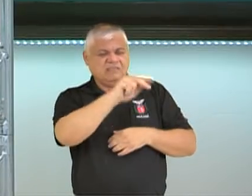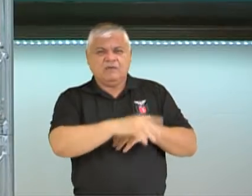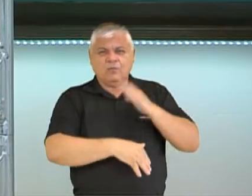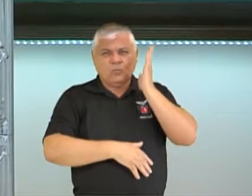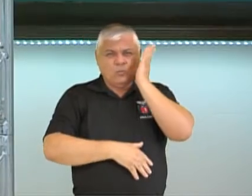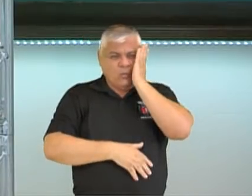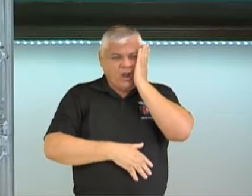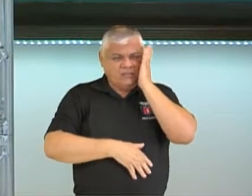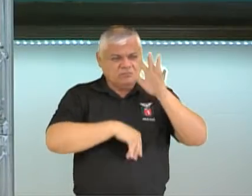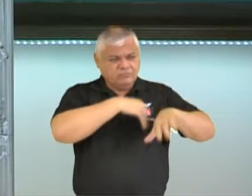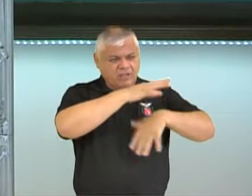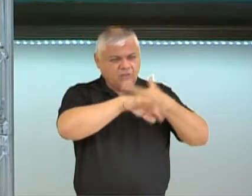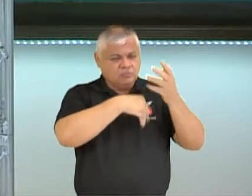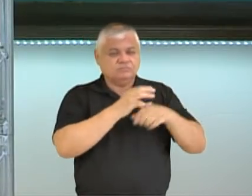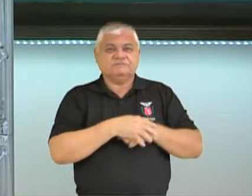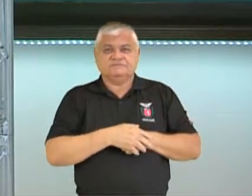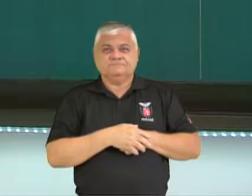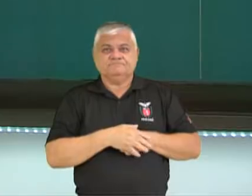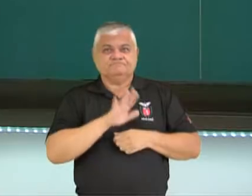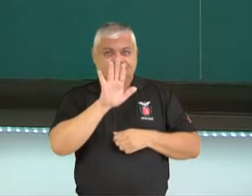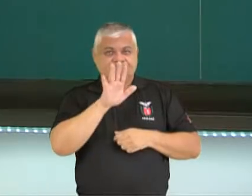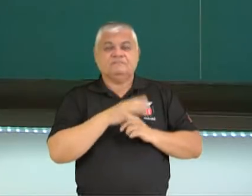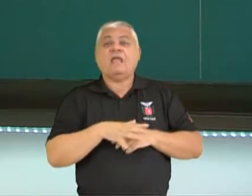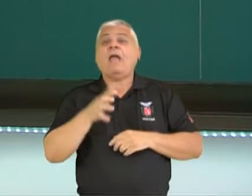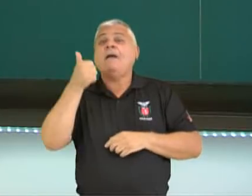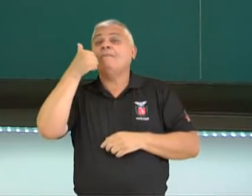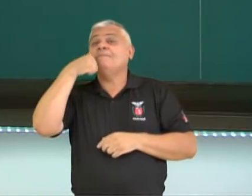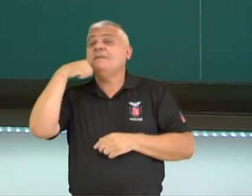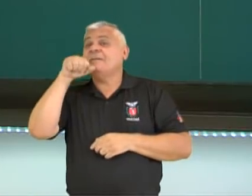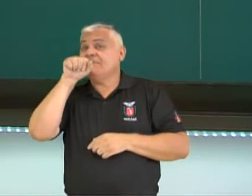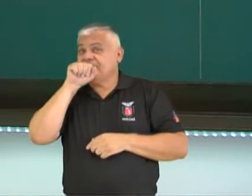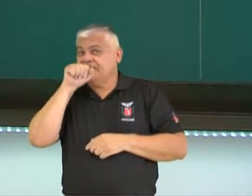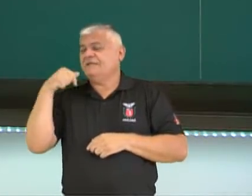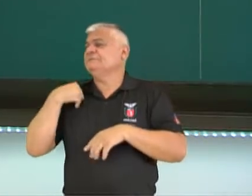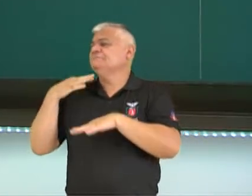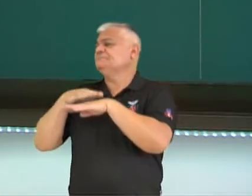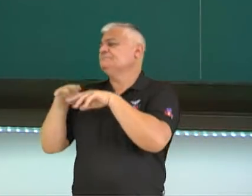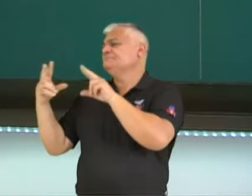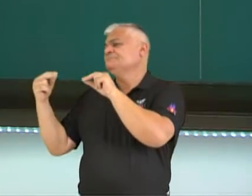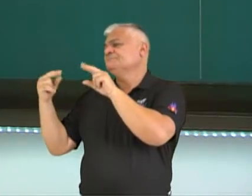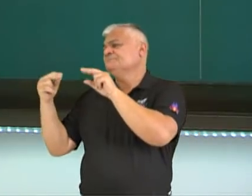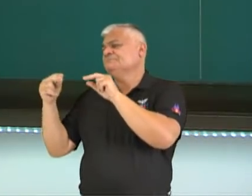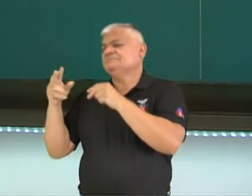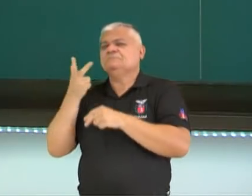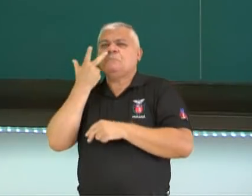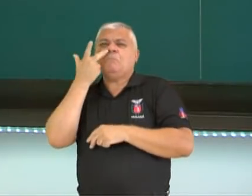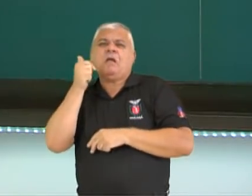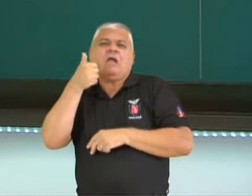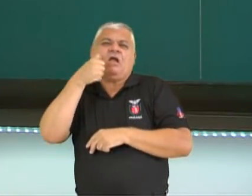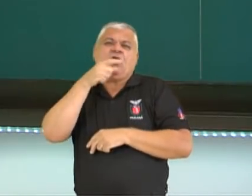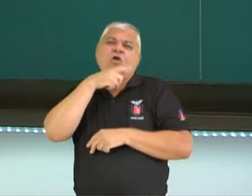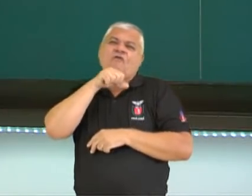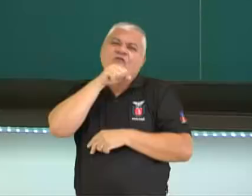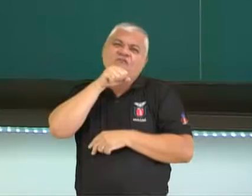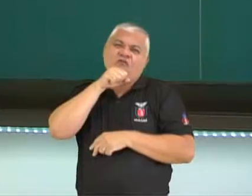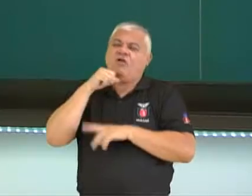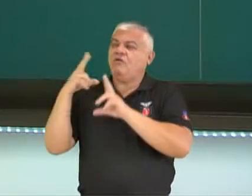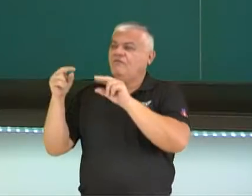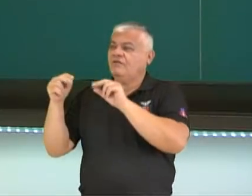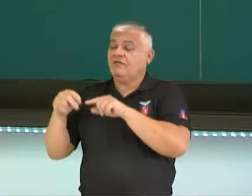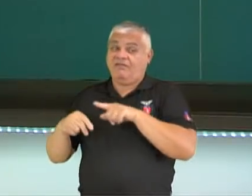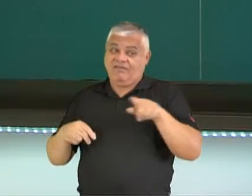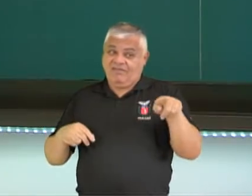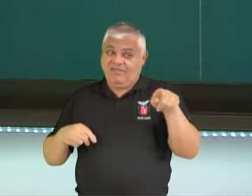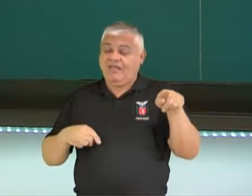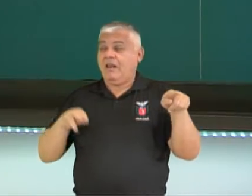jogadão. A sua mãe vai fazer esse comentário com alguém lá, com seu pai, com a sua avó, sei lá com quem. Vai dizer assim, nossa, mas